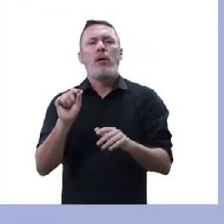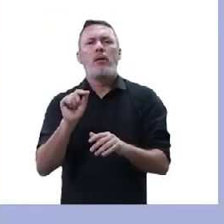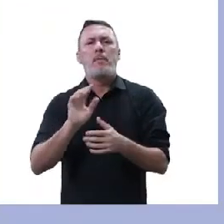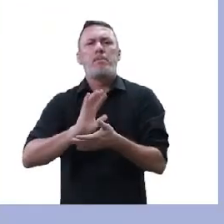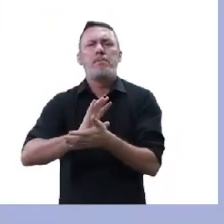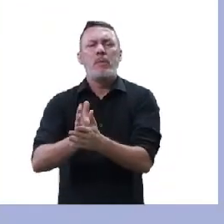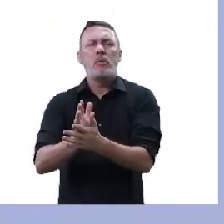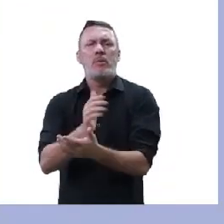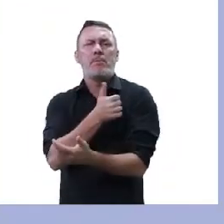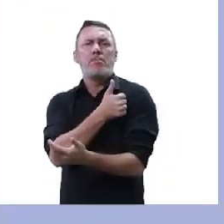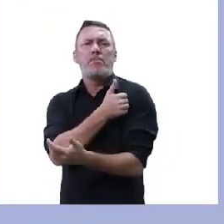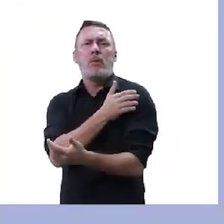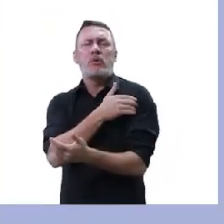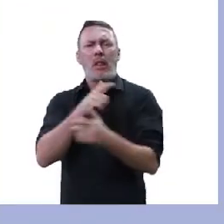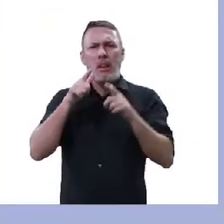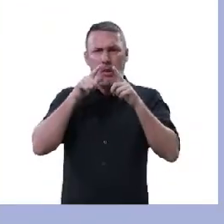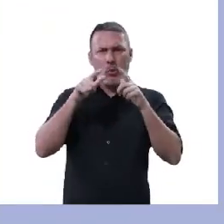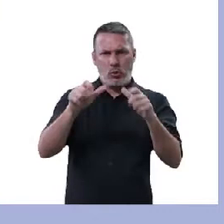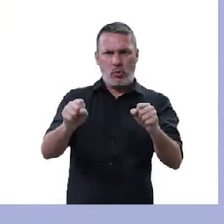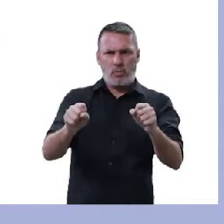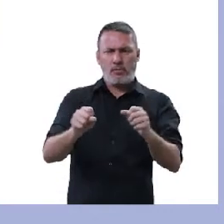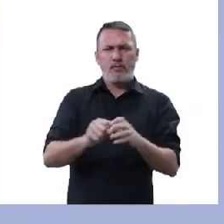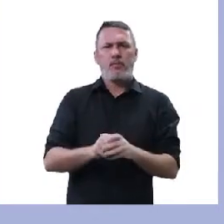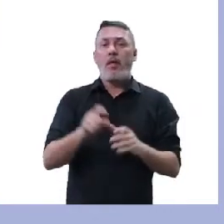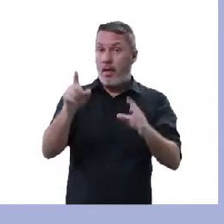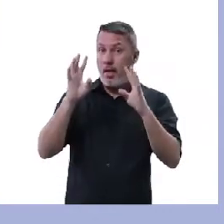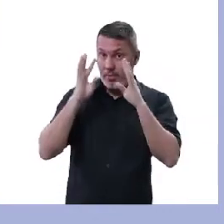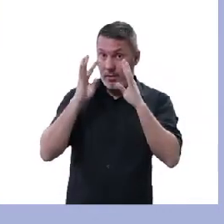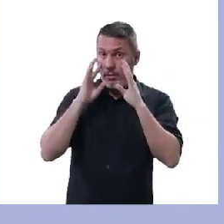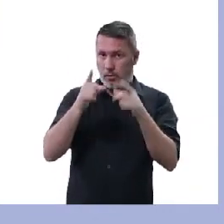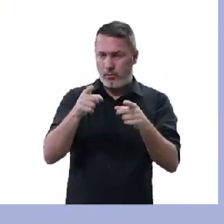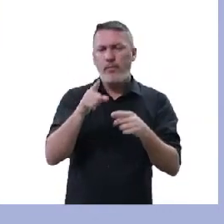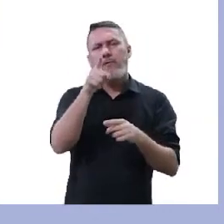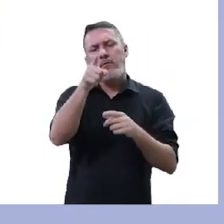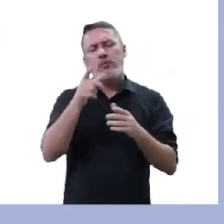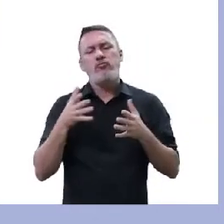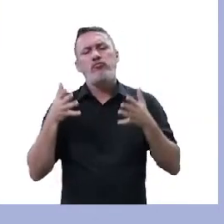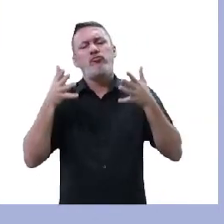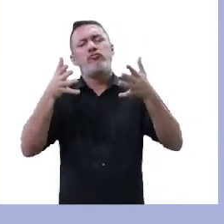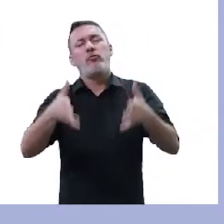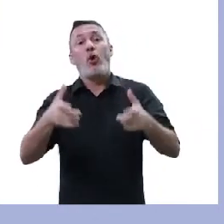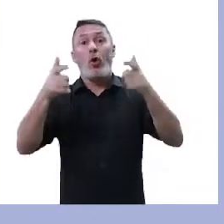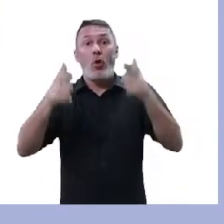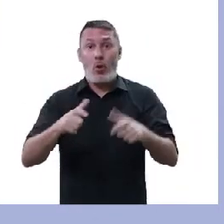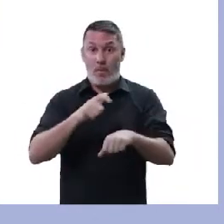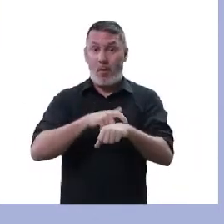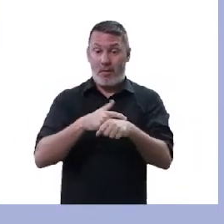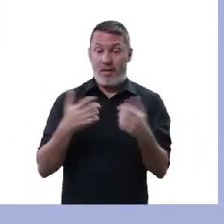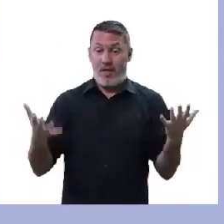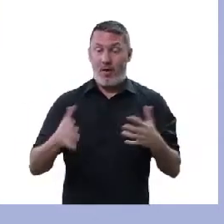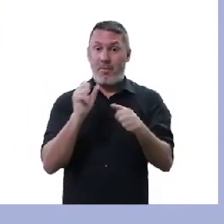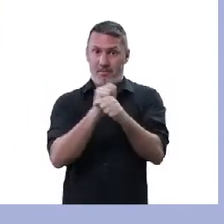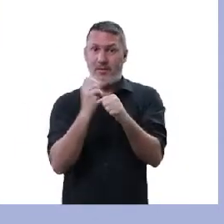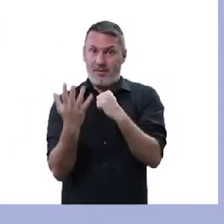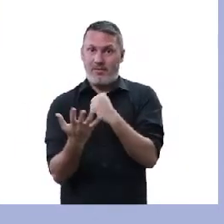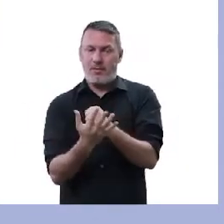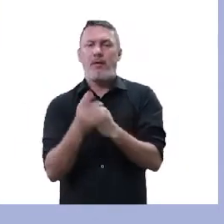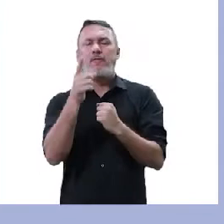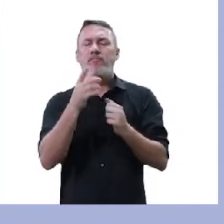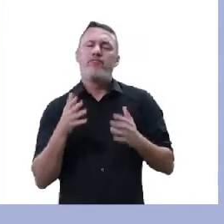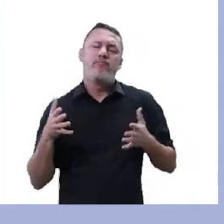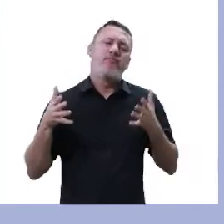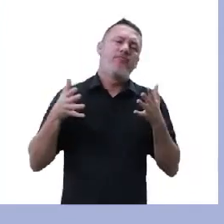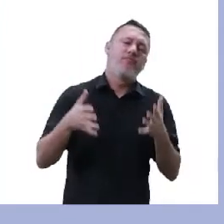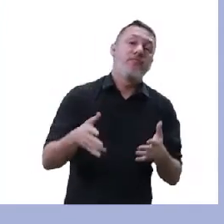linguístico. Preste bem atenção. Imagina que você está indo num local, nesse período de pandemia,